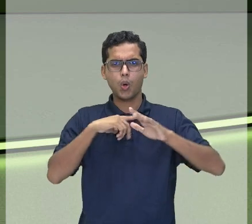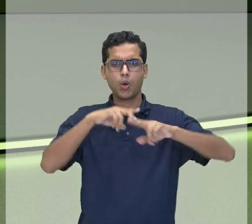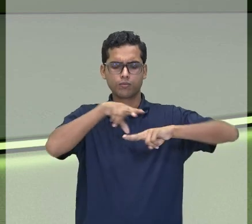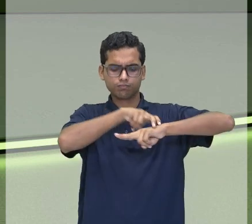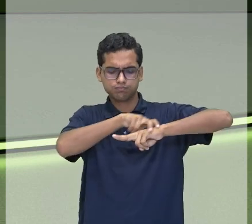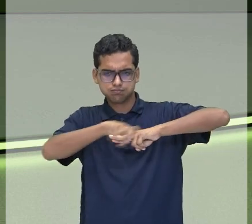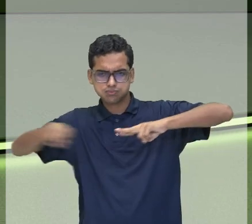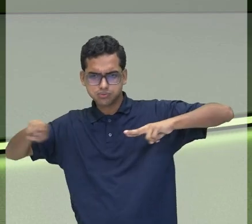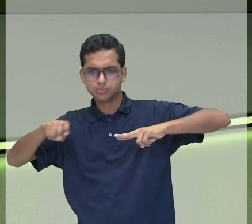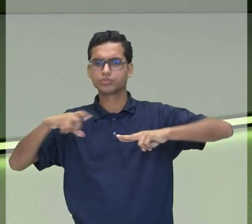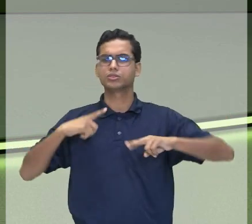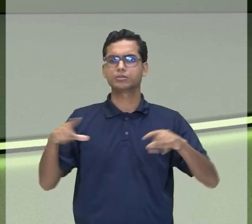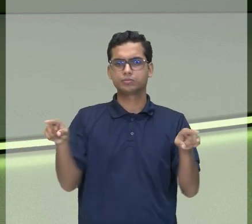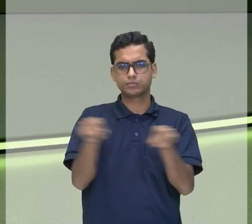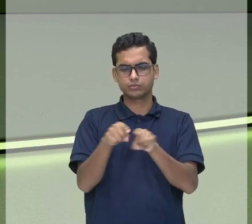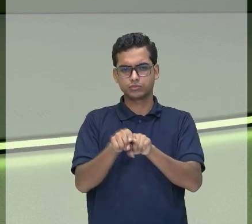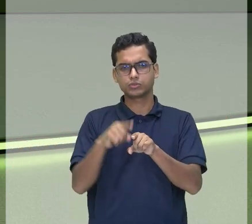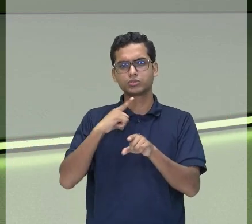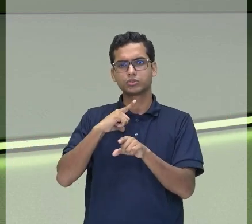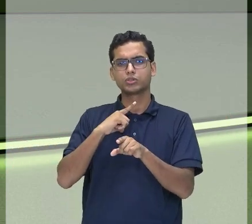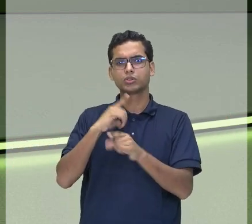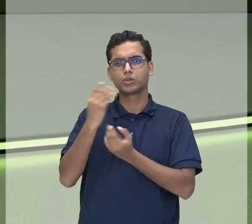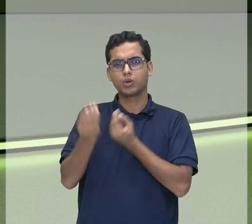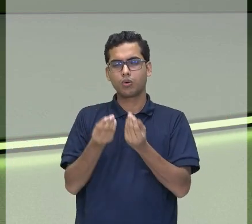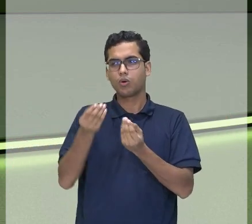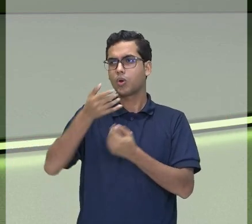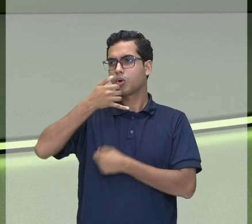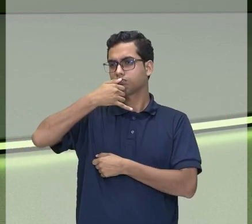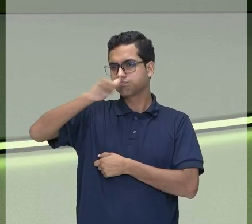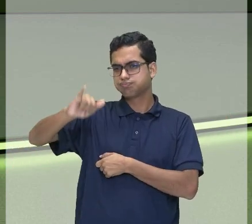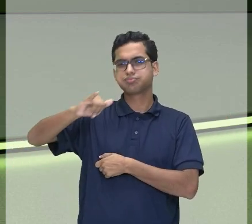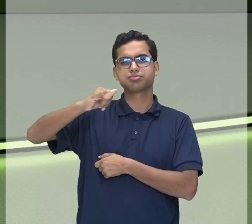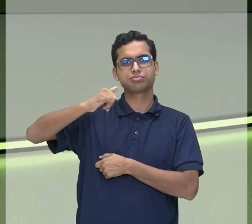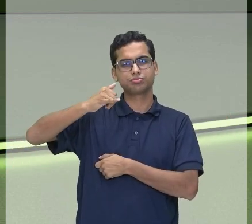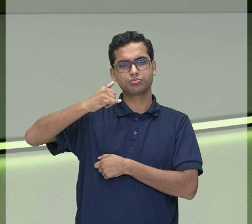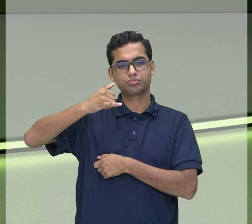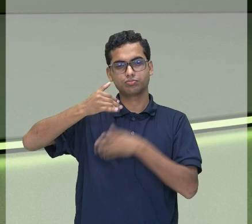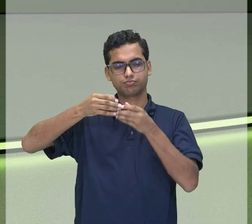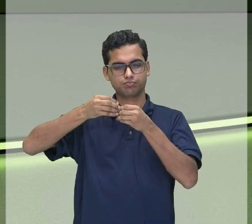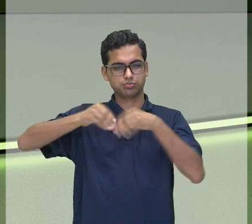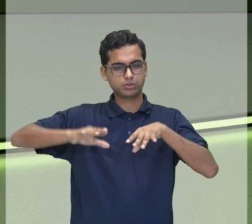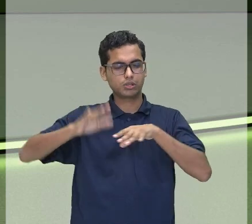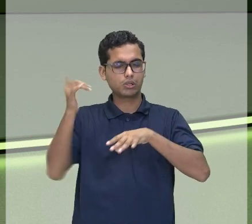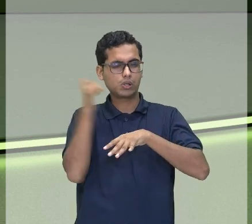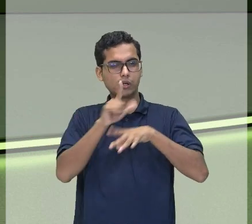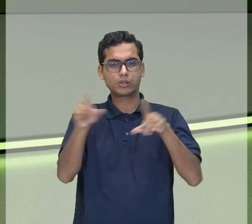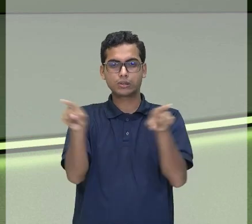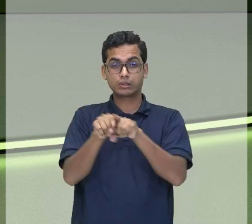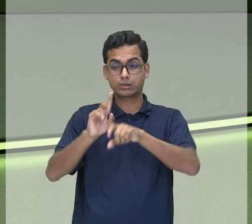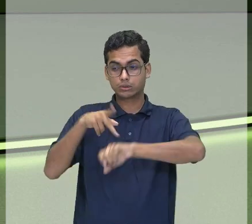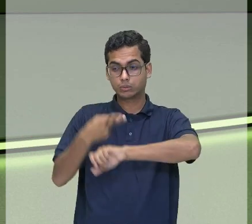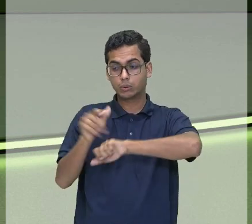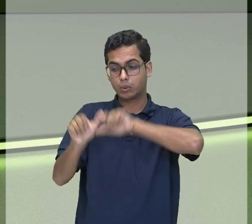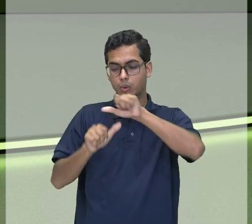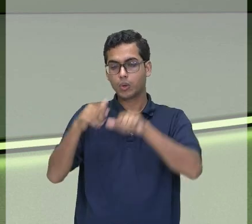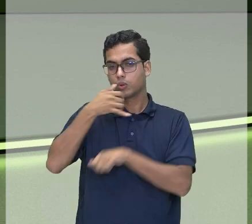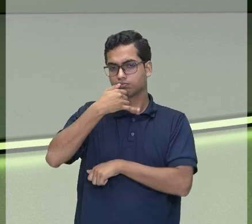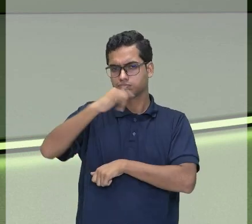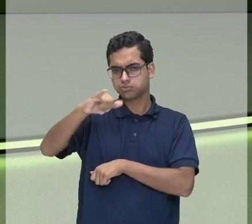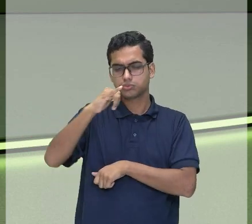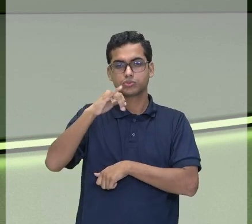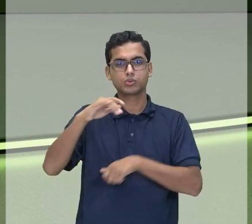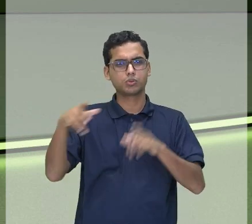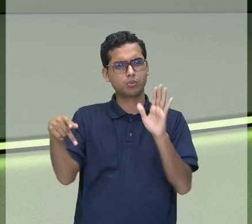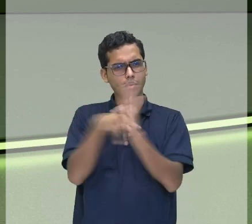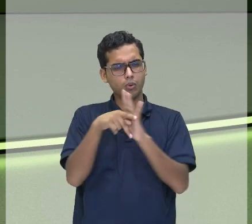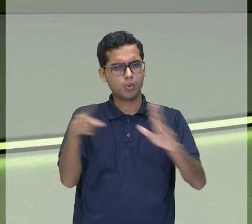vai desperdiçar, digamos assim, um pouco de energia que vai ser convertida em calor, né? Também o próprio vento, gente,